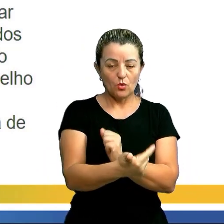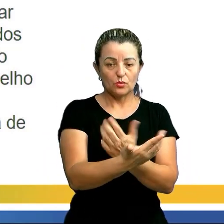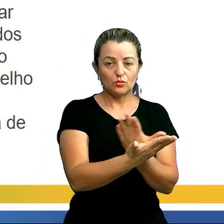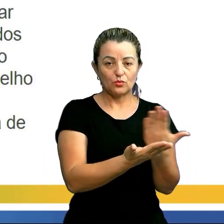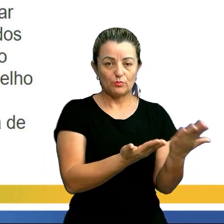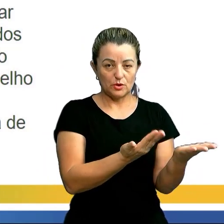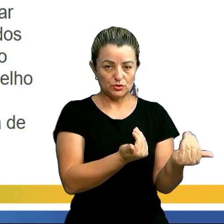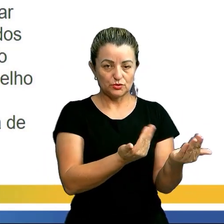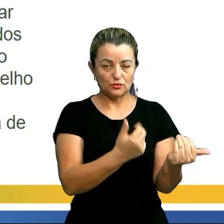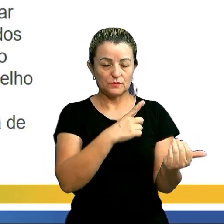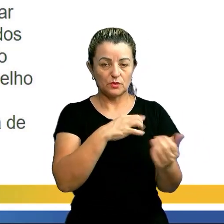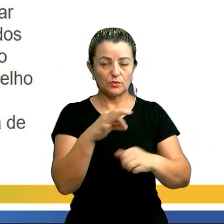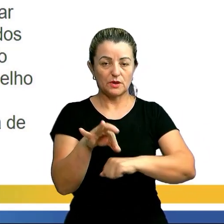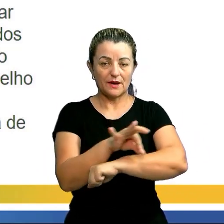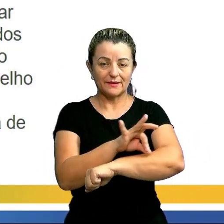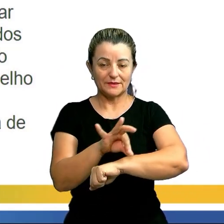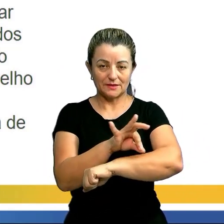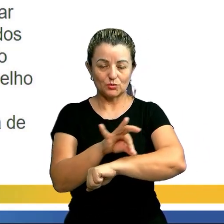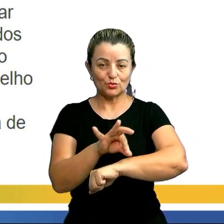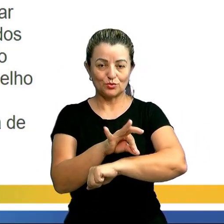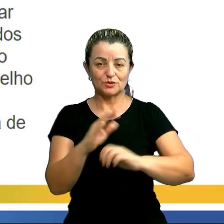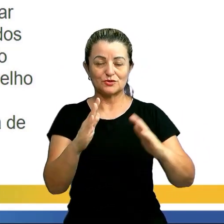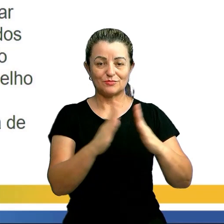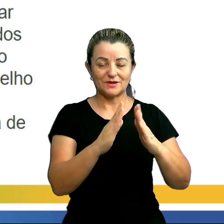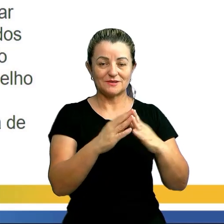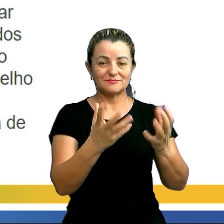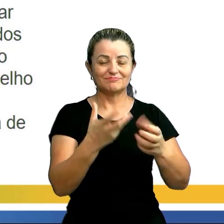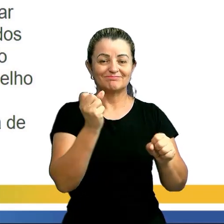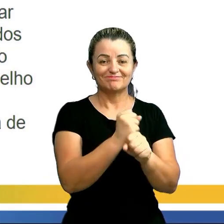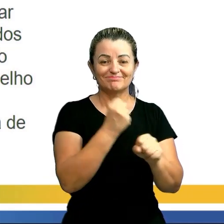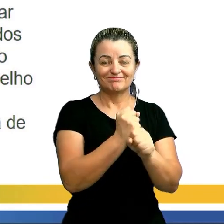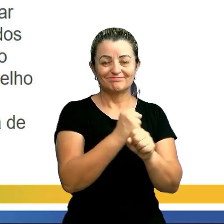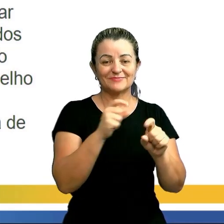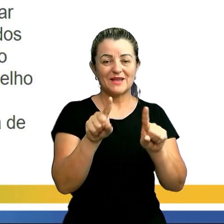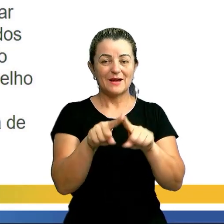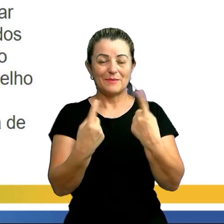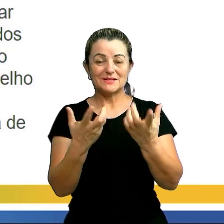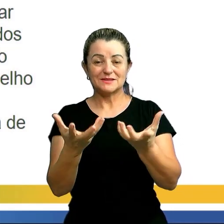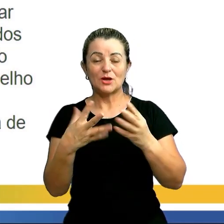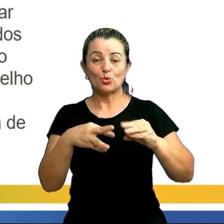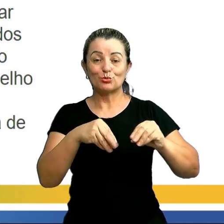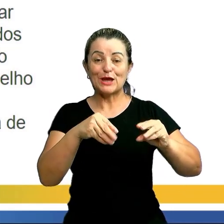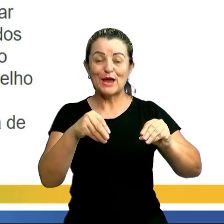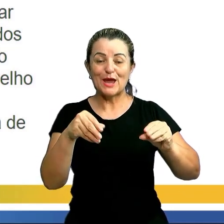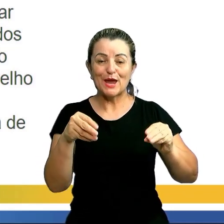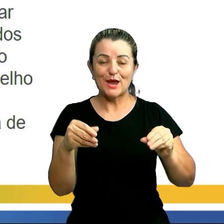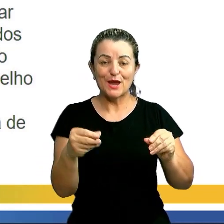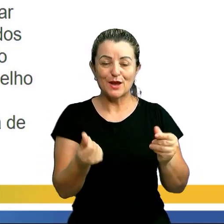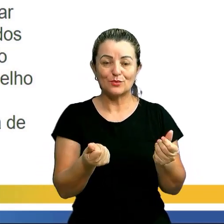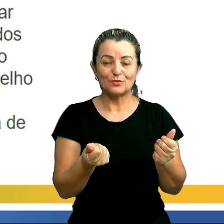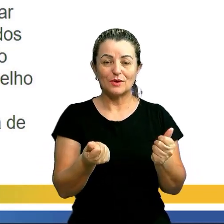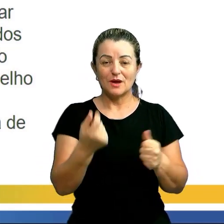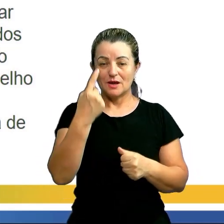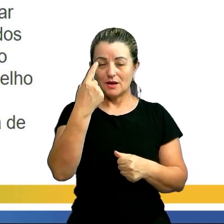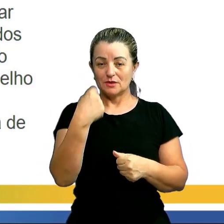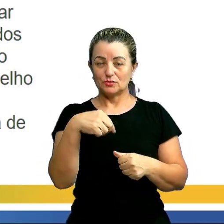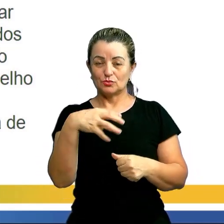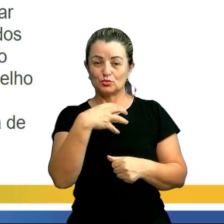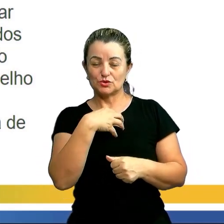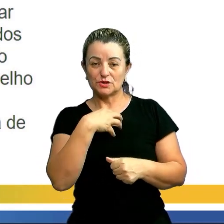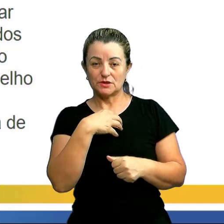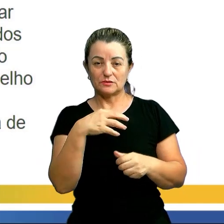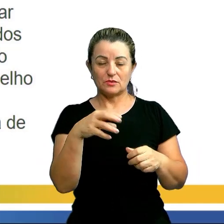um formato convencional, como se observa na figura que a gente vai mostrar. Agradou ao filho mais velho e por isso foi comprado. O